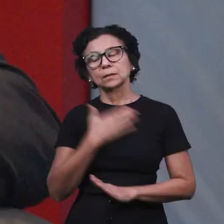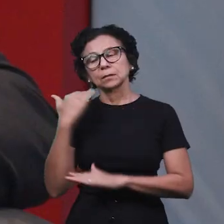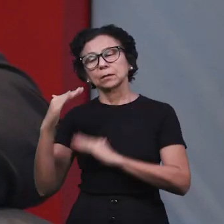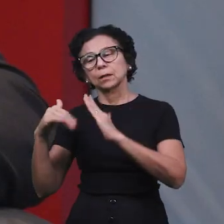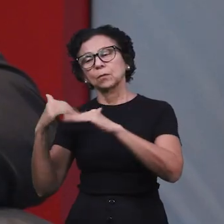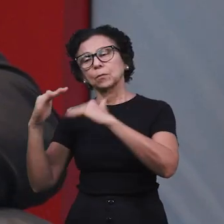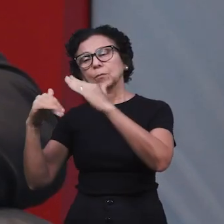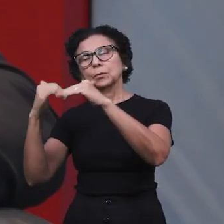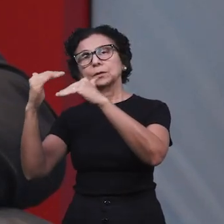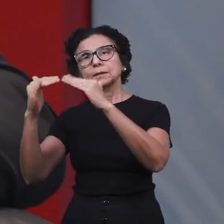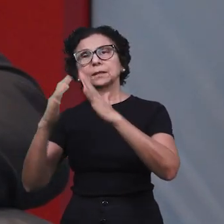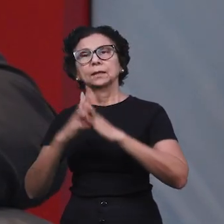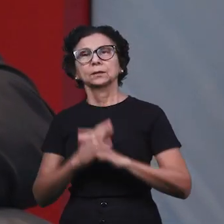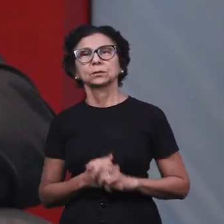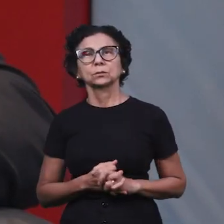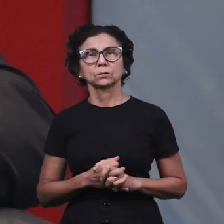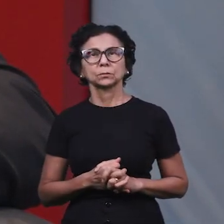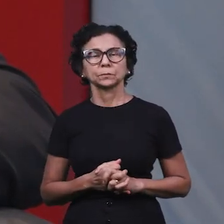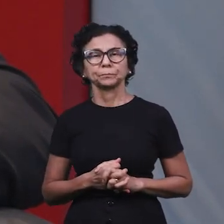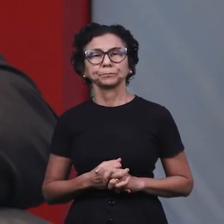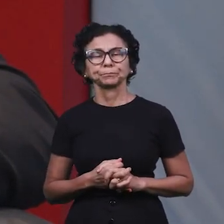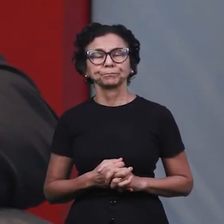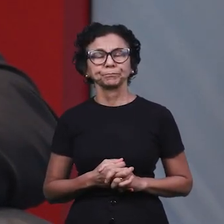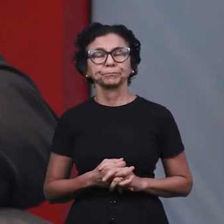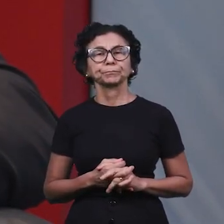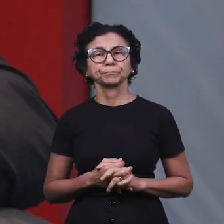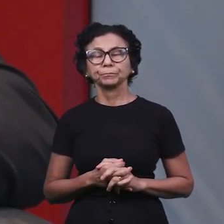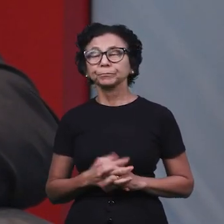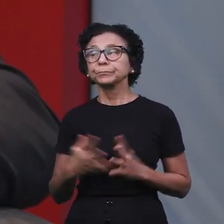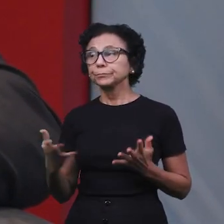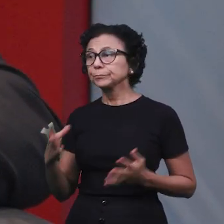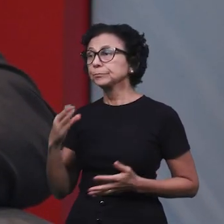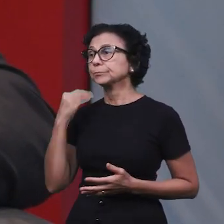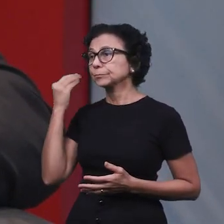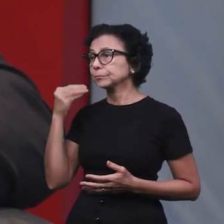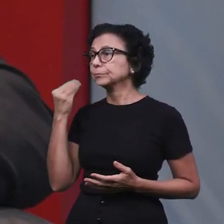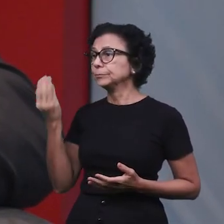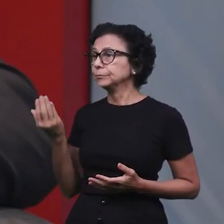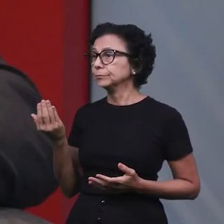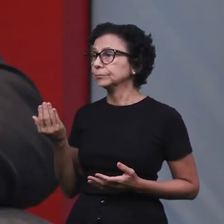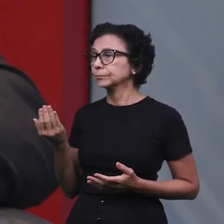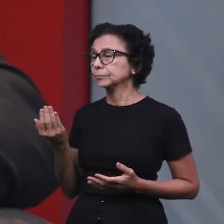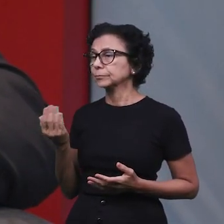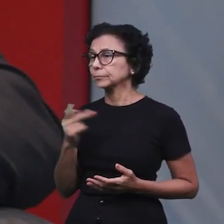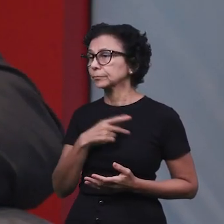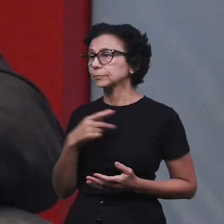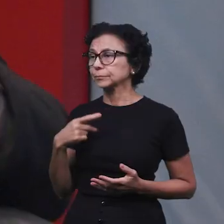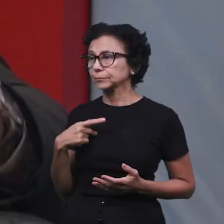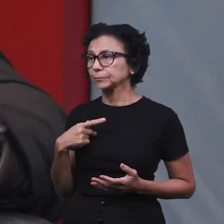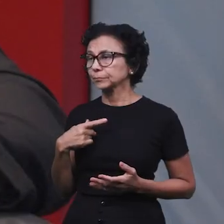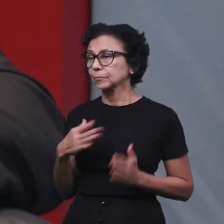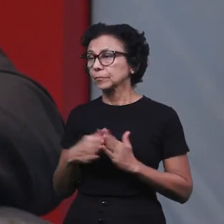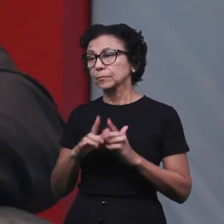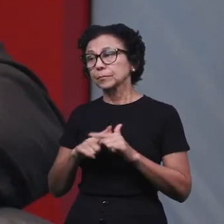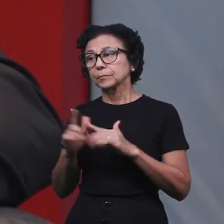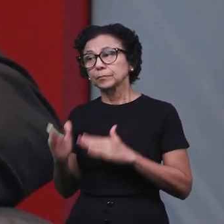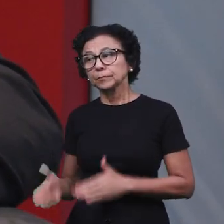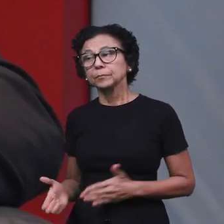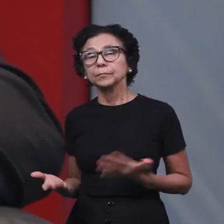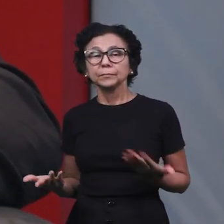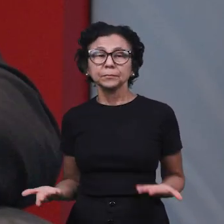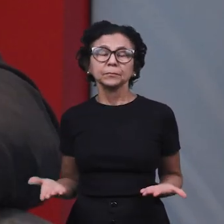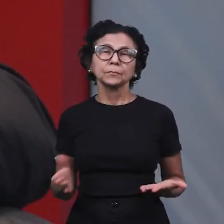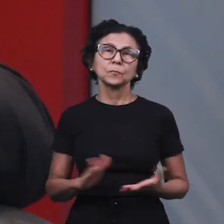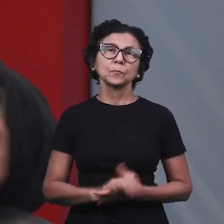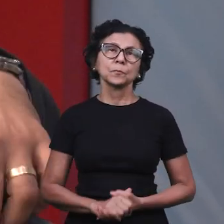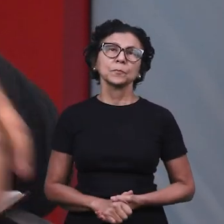na nossa vida na terra. E essa é a nossa experiência, pastor, como igreja fiel. Exato. Por isso que, estrategicamente,